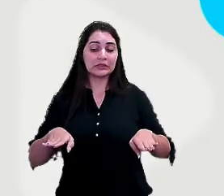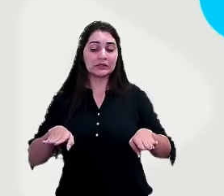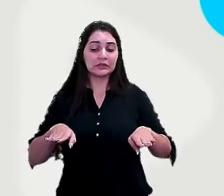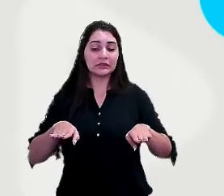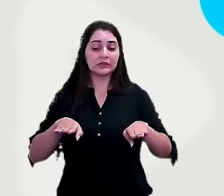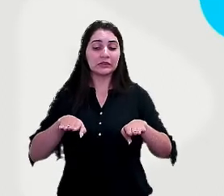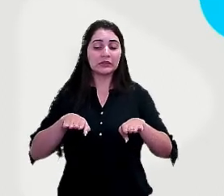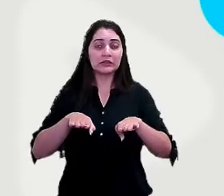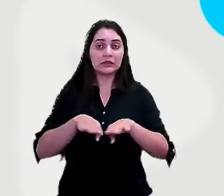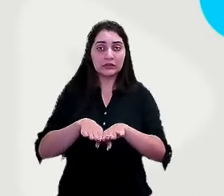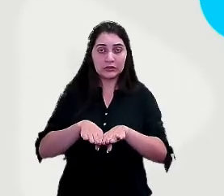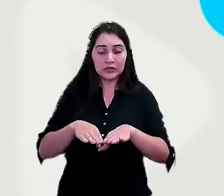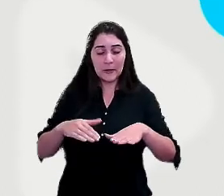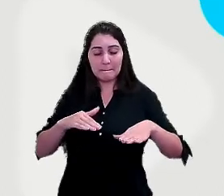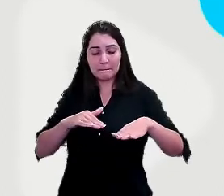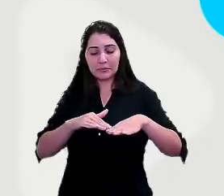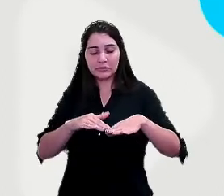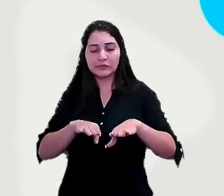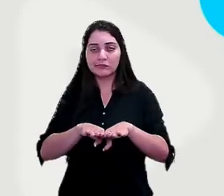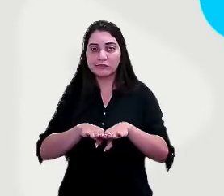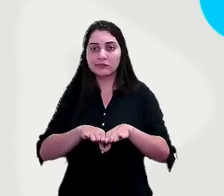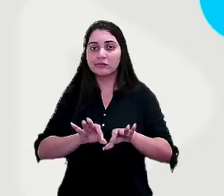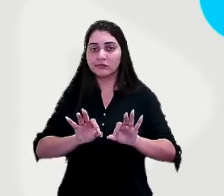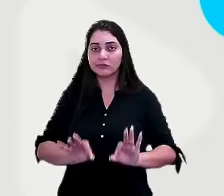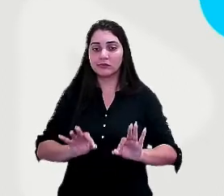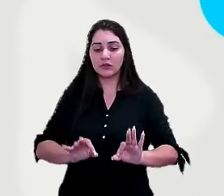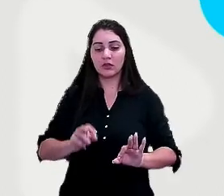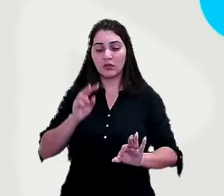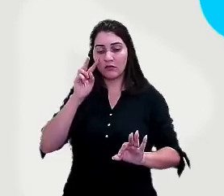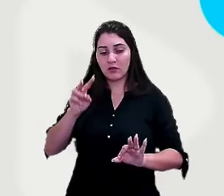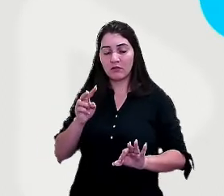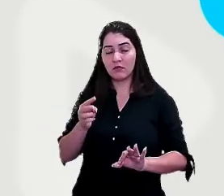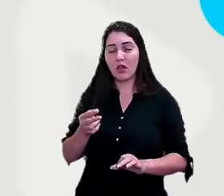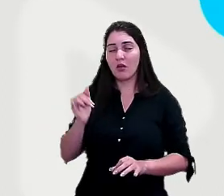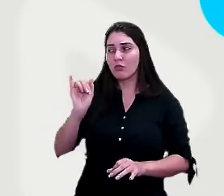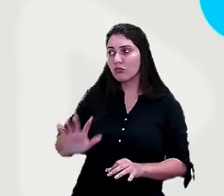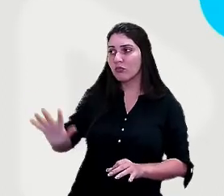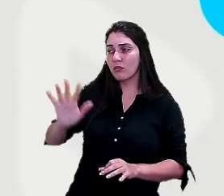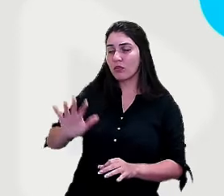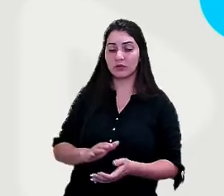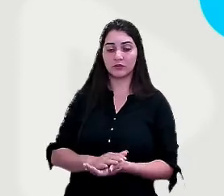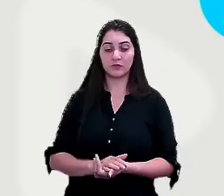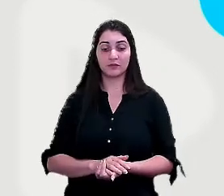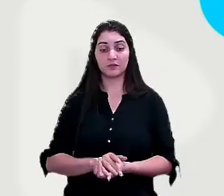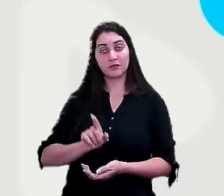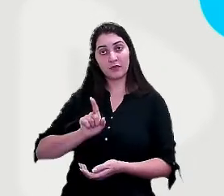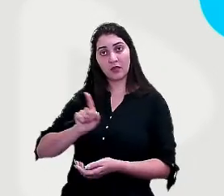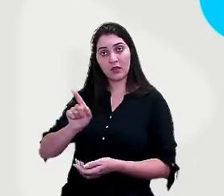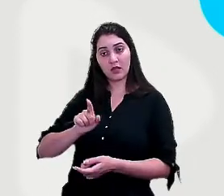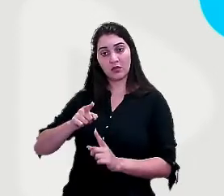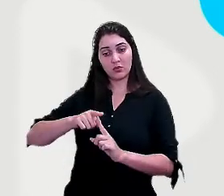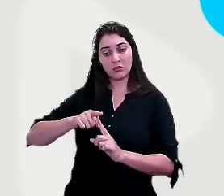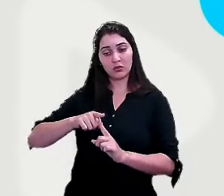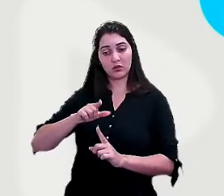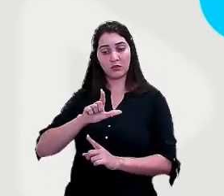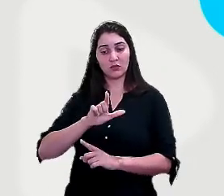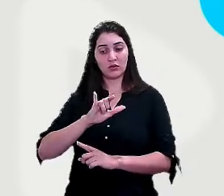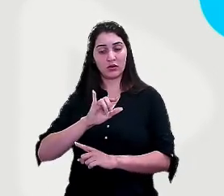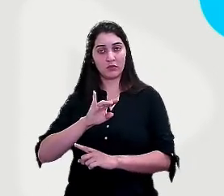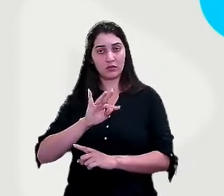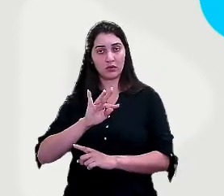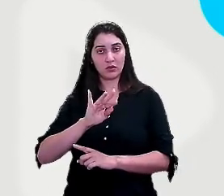colidir, certo? Que a gente vai ver aqui uma figura mais à frente. Então esses são o tipo de limites entre as